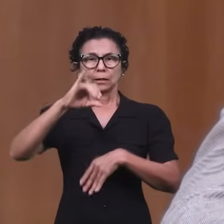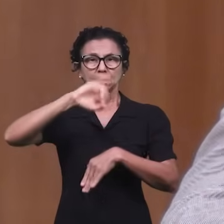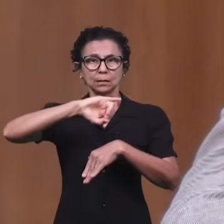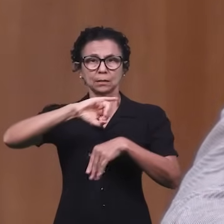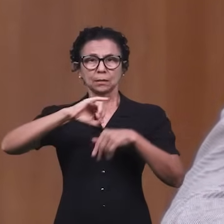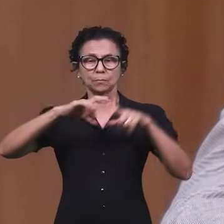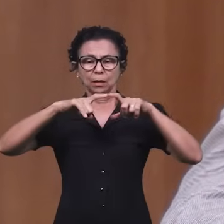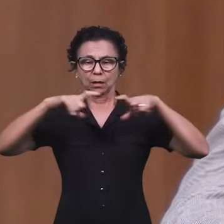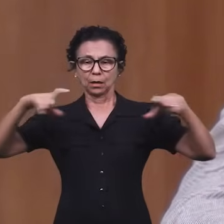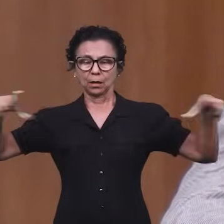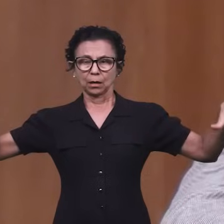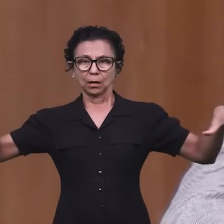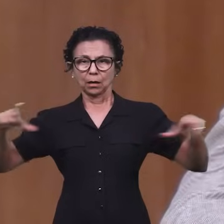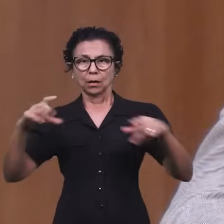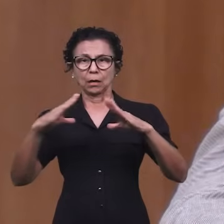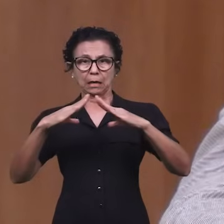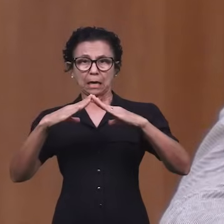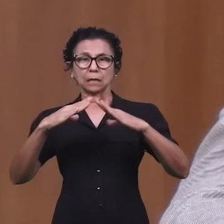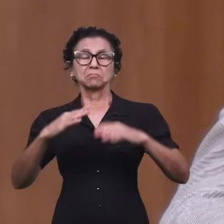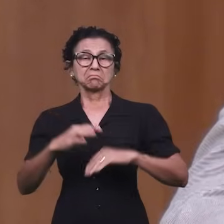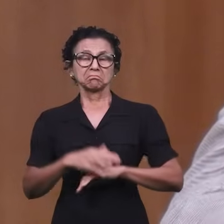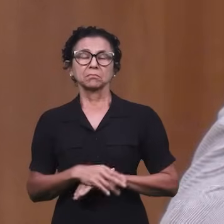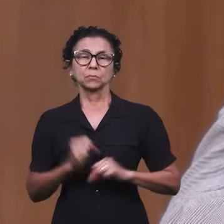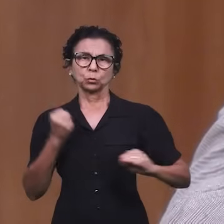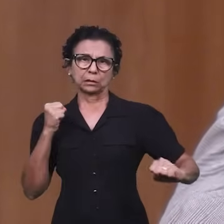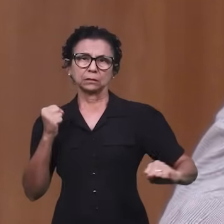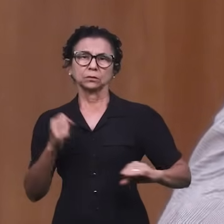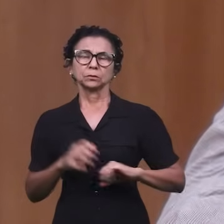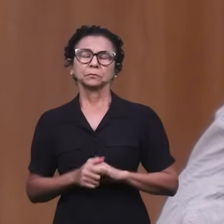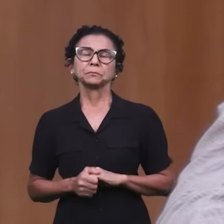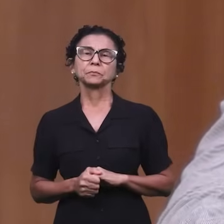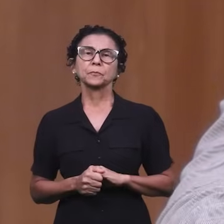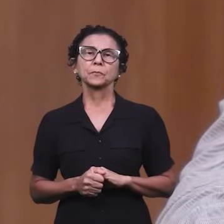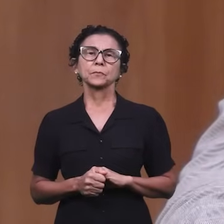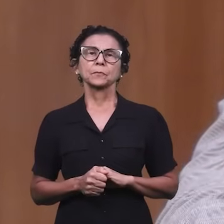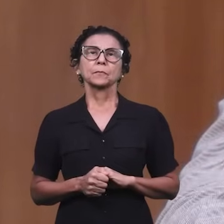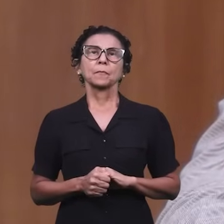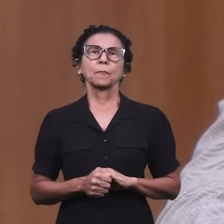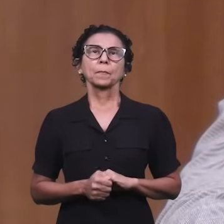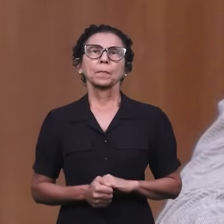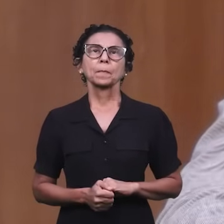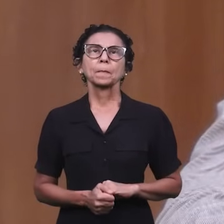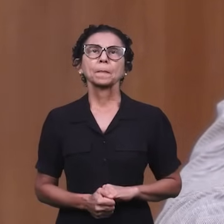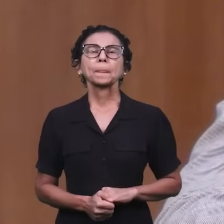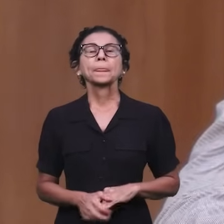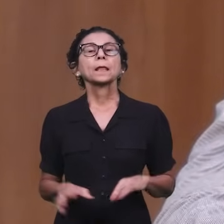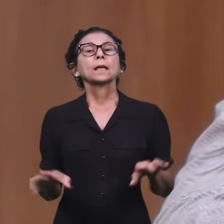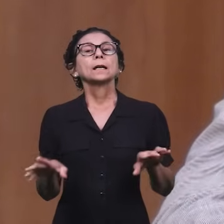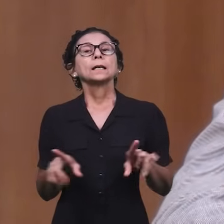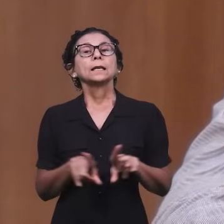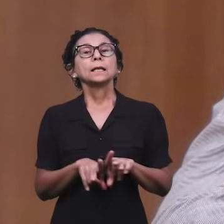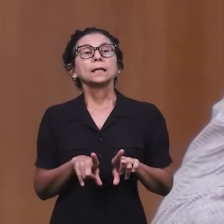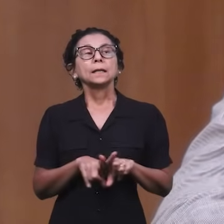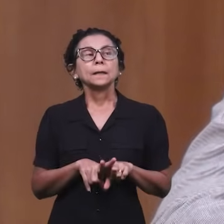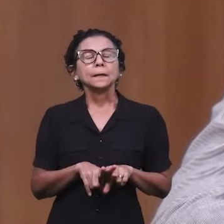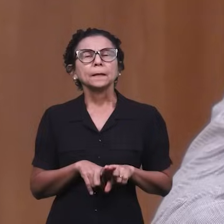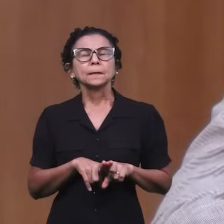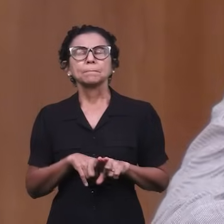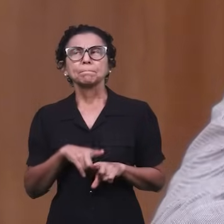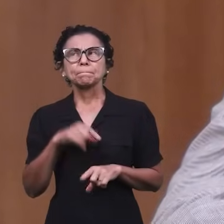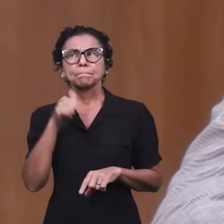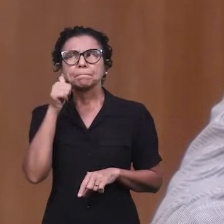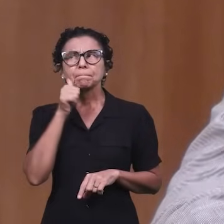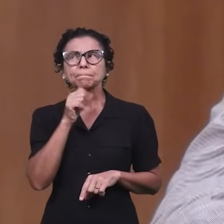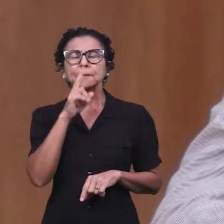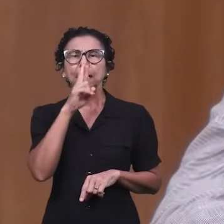sua família. Interessante também, pastor, que ela vai ter com os espias antes deles